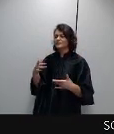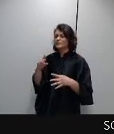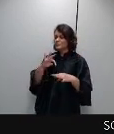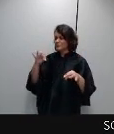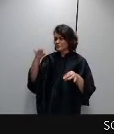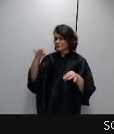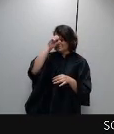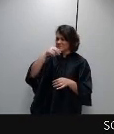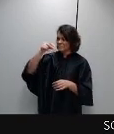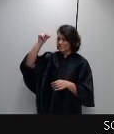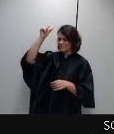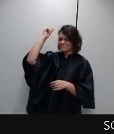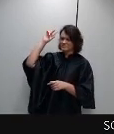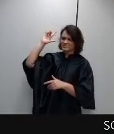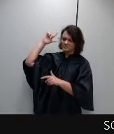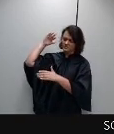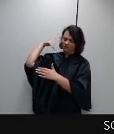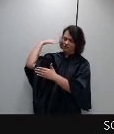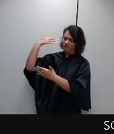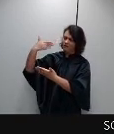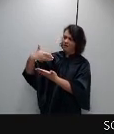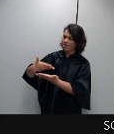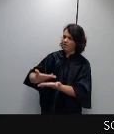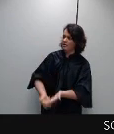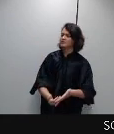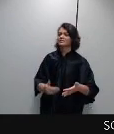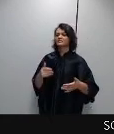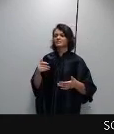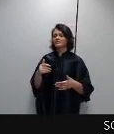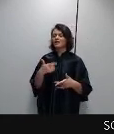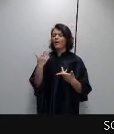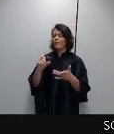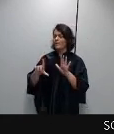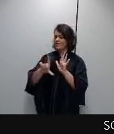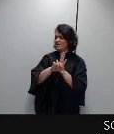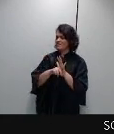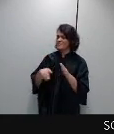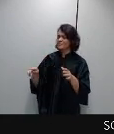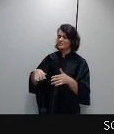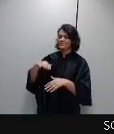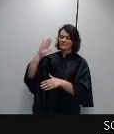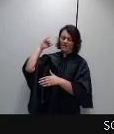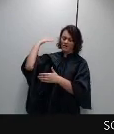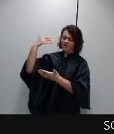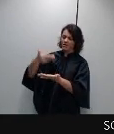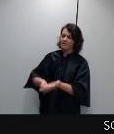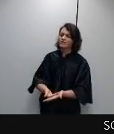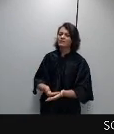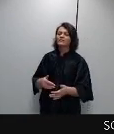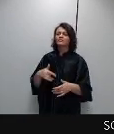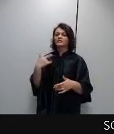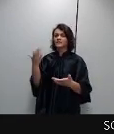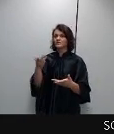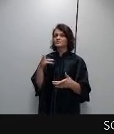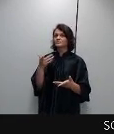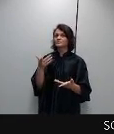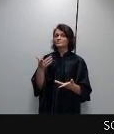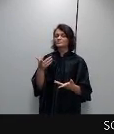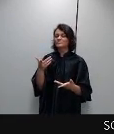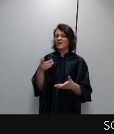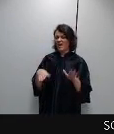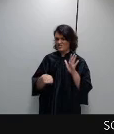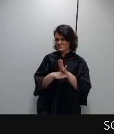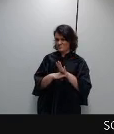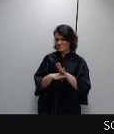operadores ou da jurisprudência começo de leis do passado Presidente isso não contribui para o desenvolvimento da sociedade